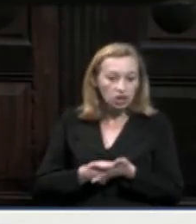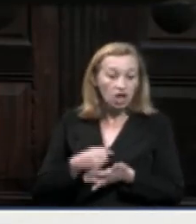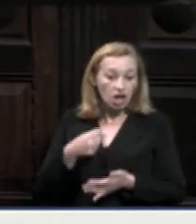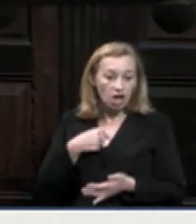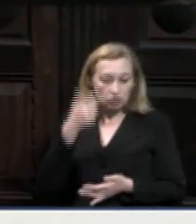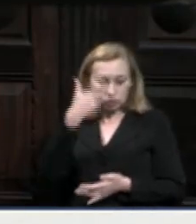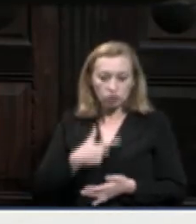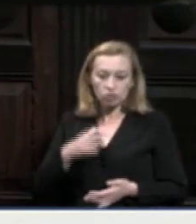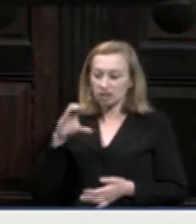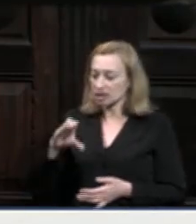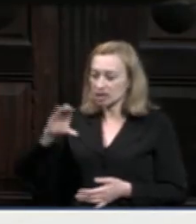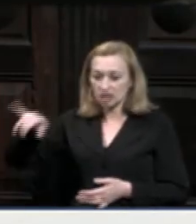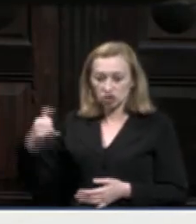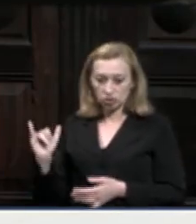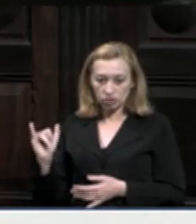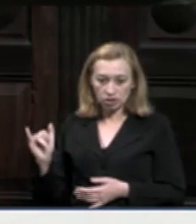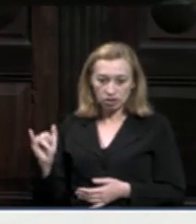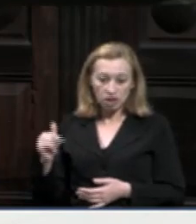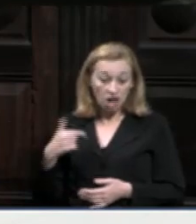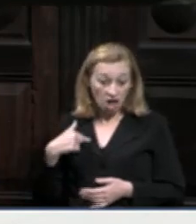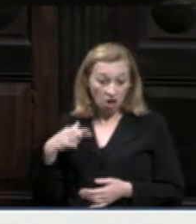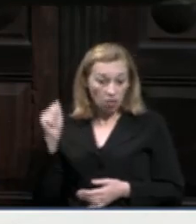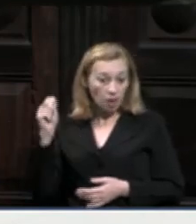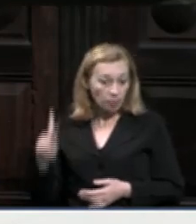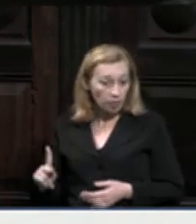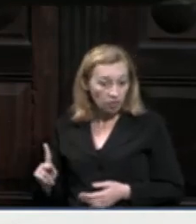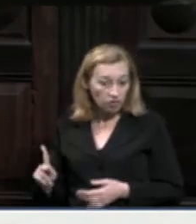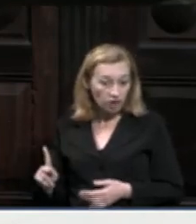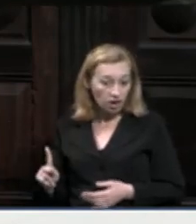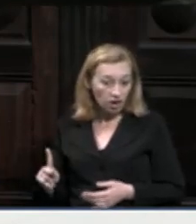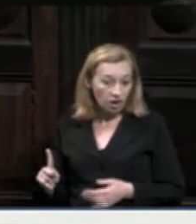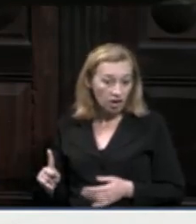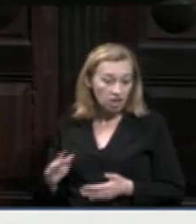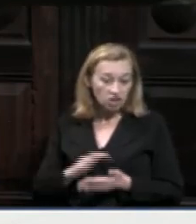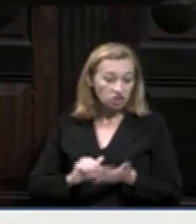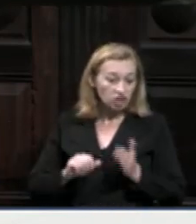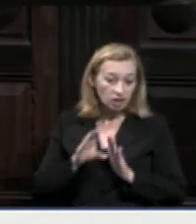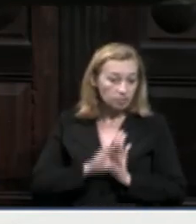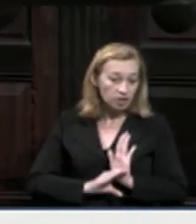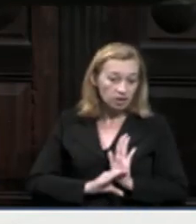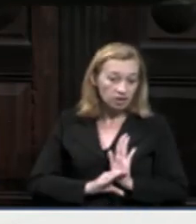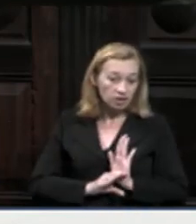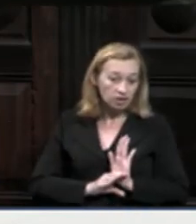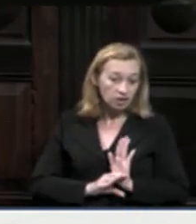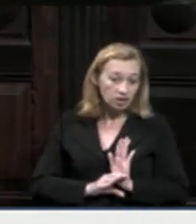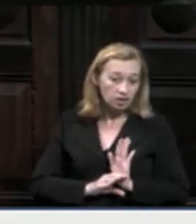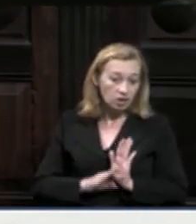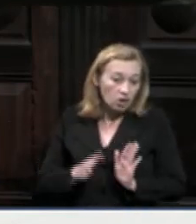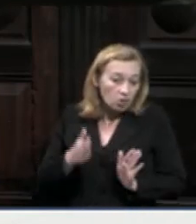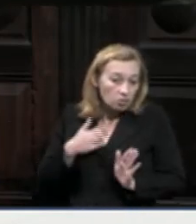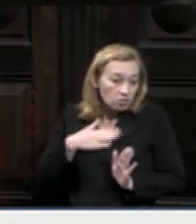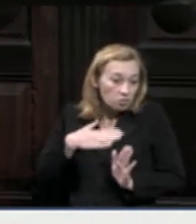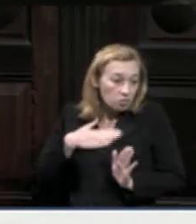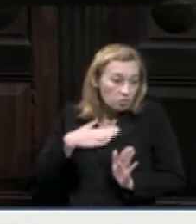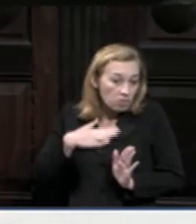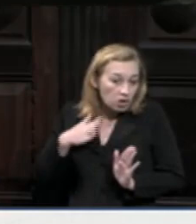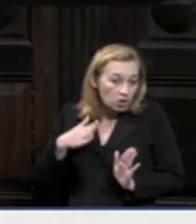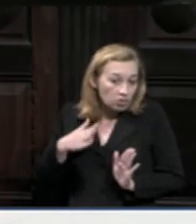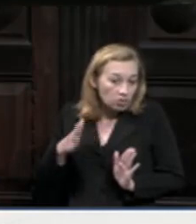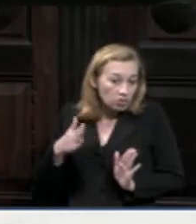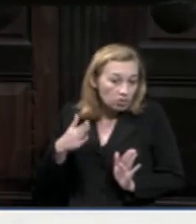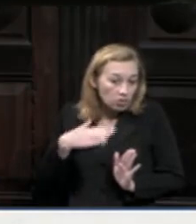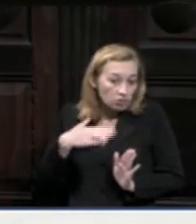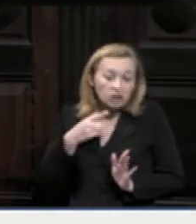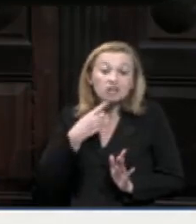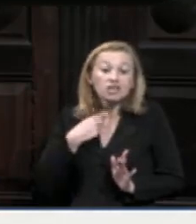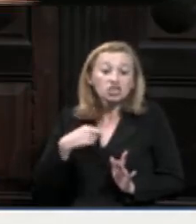CCJ. Eu vou aprovar ou eliminar emendas a meu critério, e não a critério